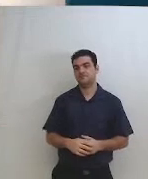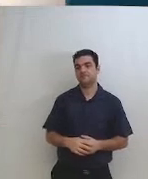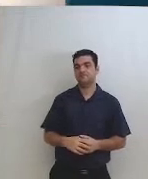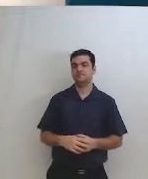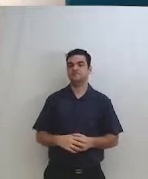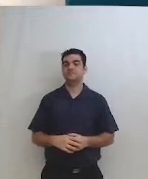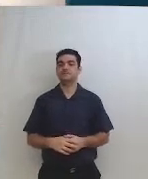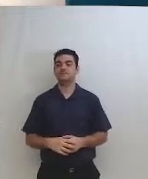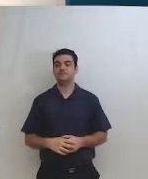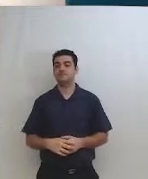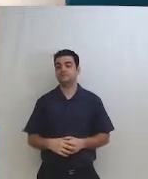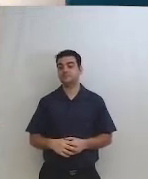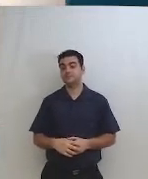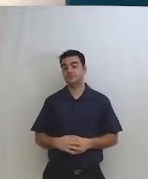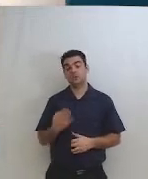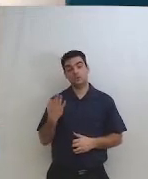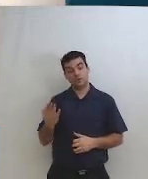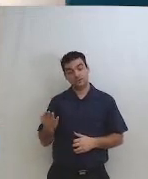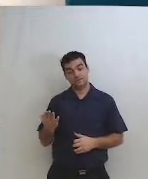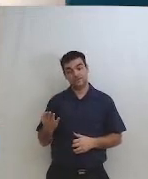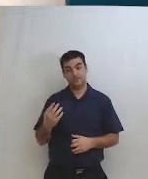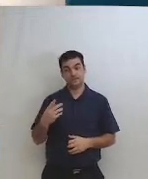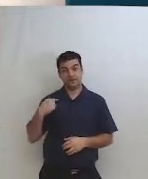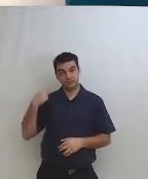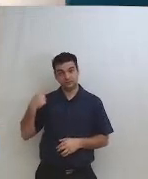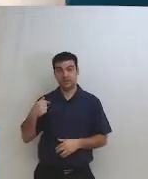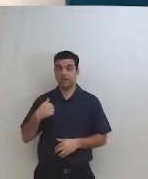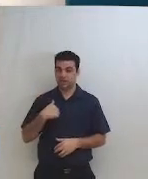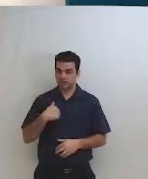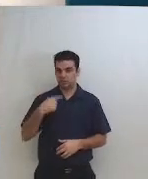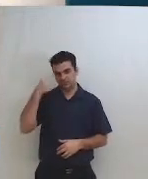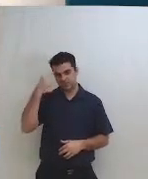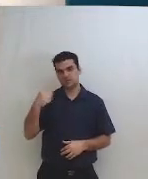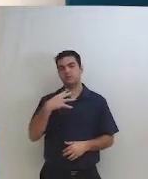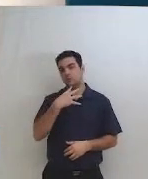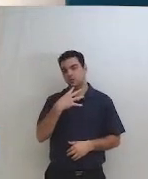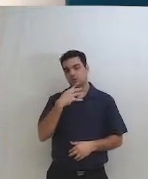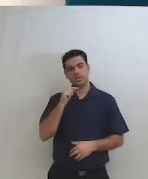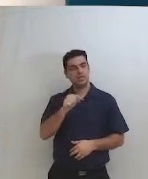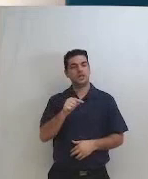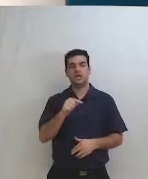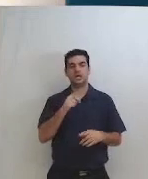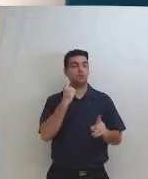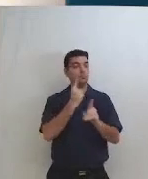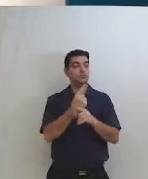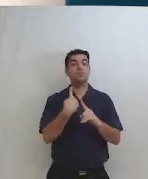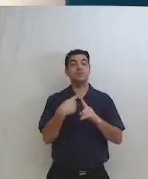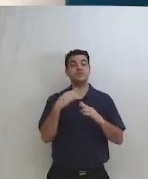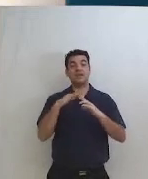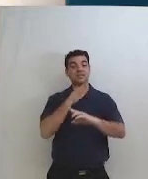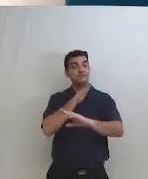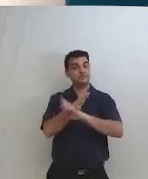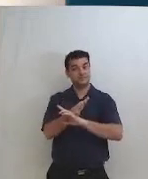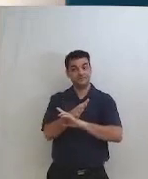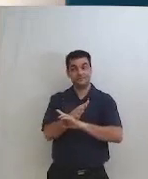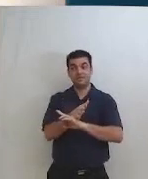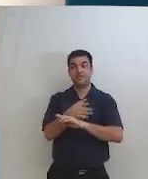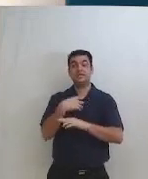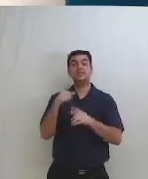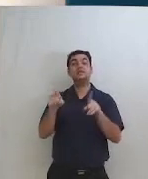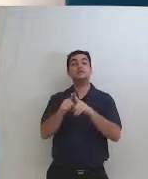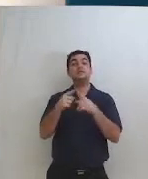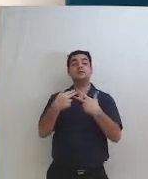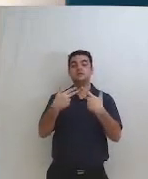eu estou concedendo a ordem para reconhecer a nulidade do flagrante em razão da invasão do domicílio e por conseguinte das provas obtidas em decorrência do